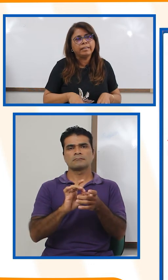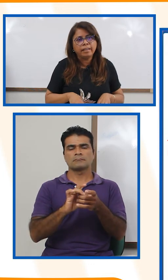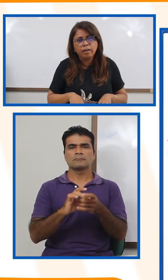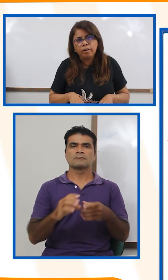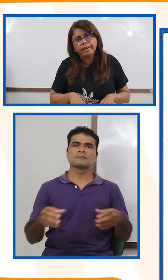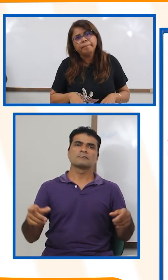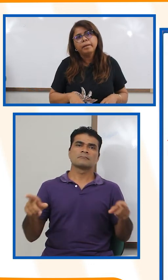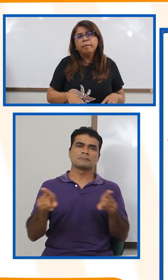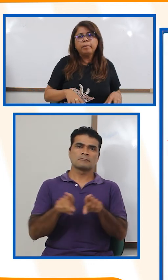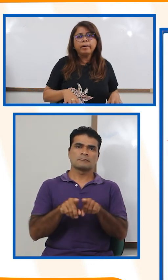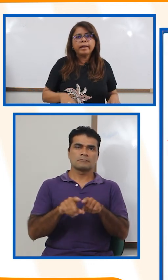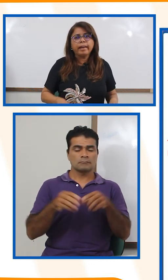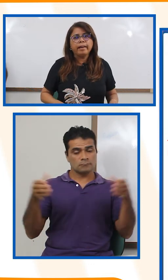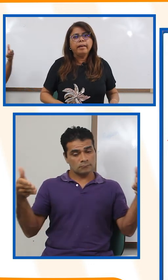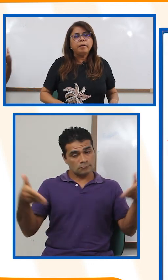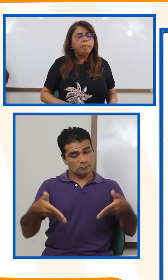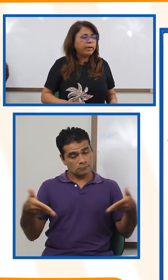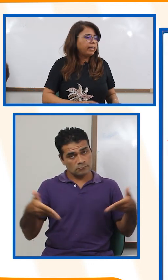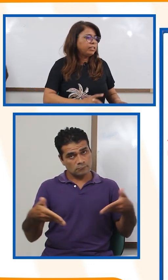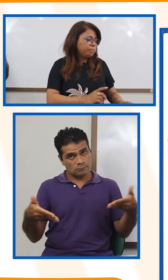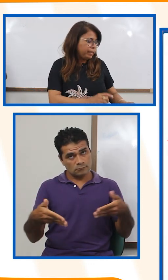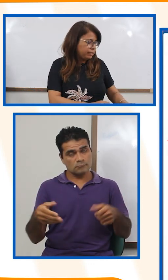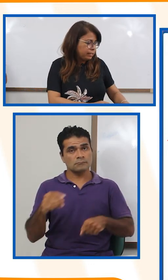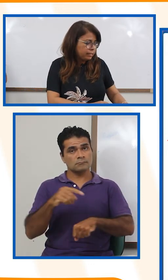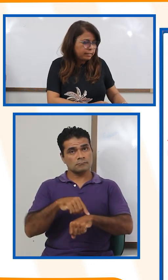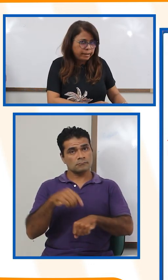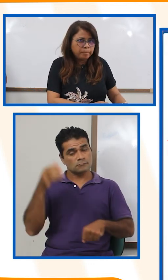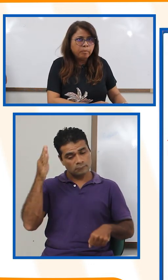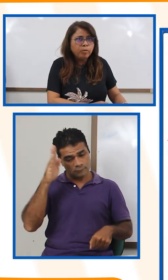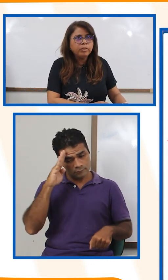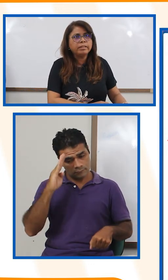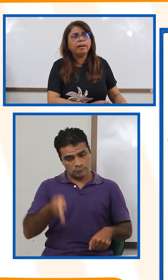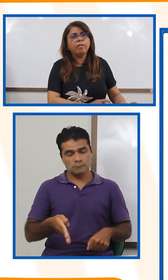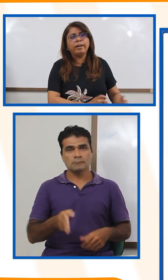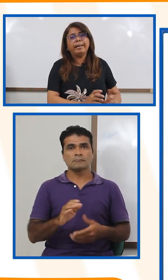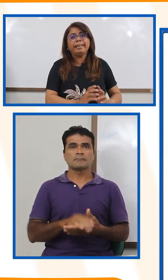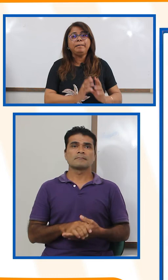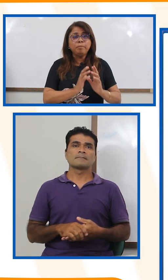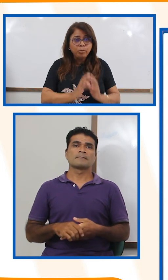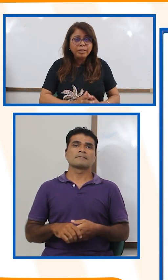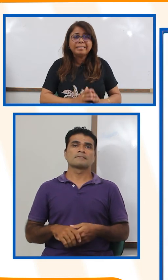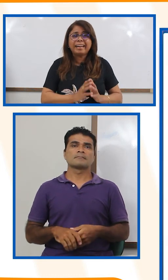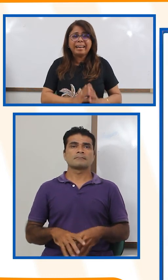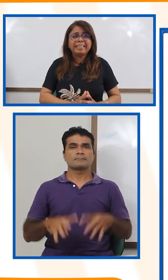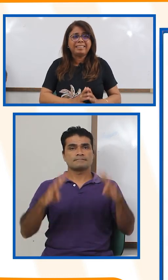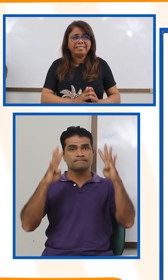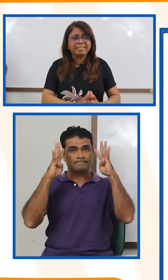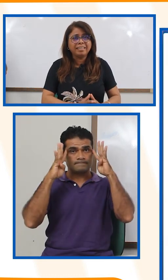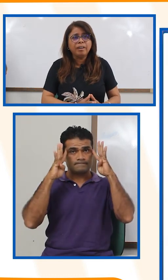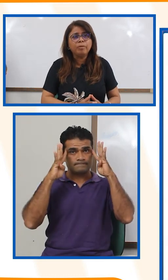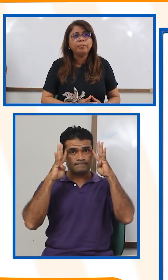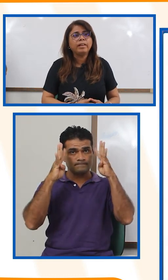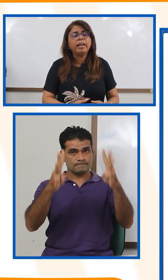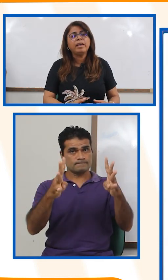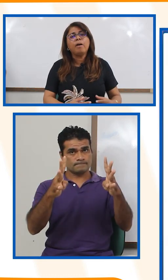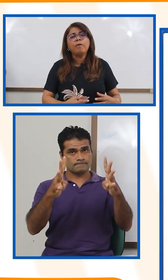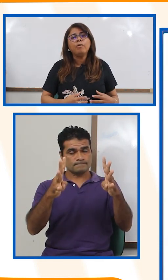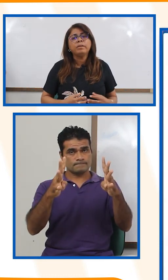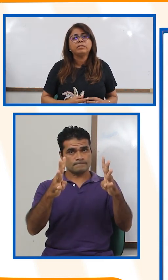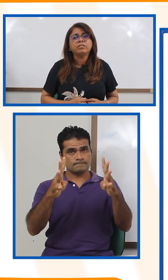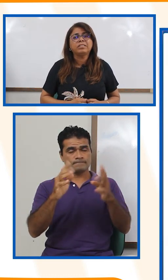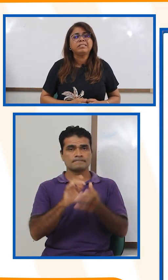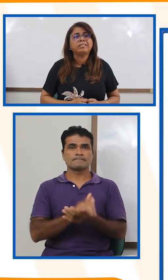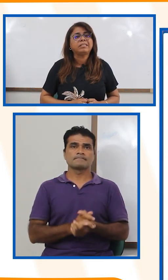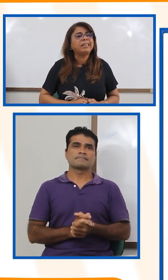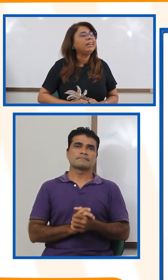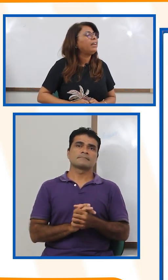que acontece agora. Por quê? Porque a gente precisa ter muita agora e muita atenção em